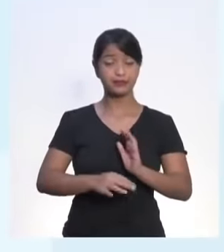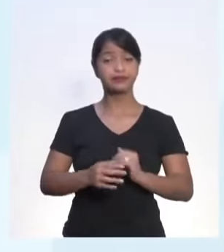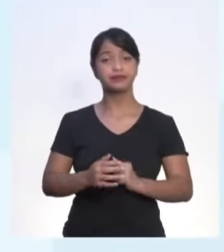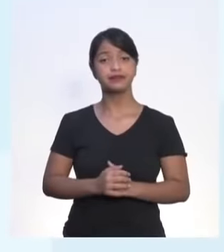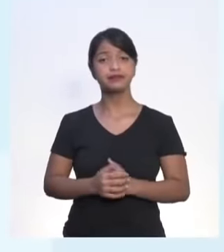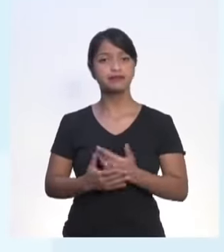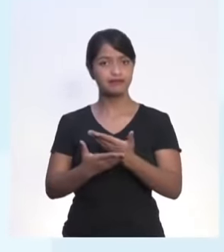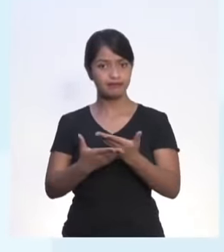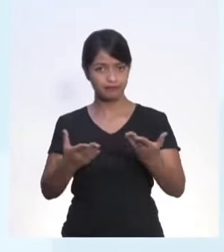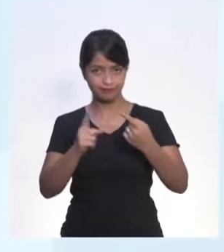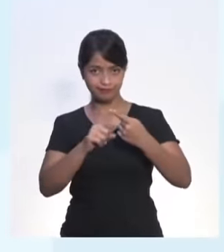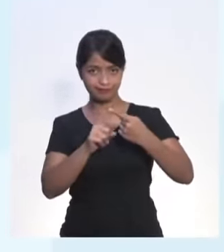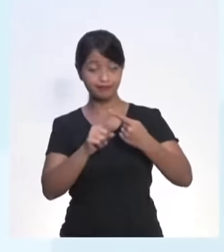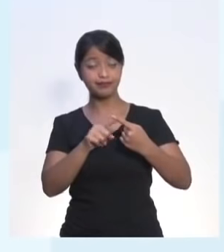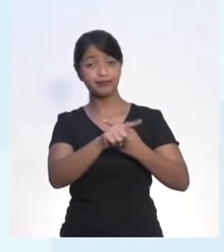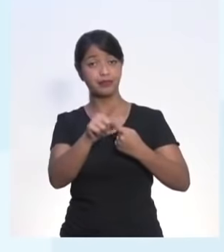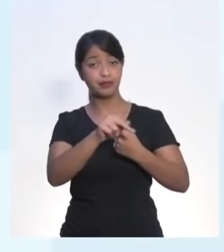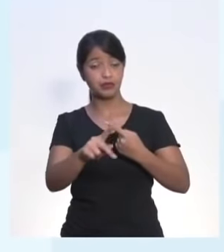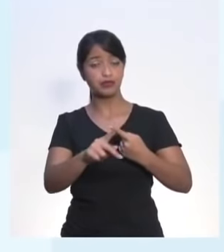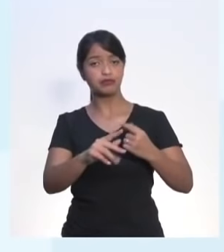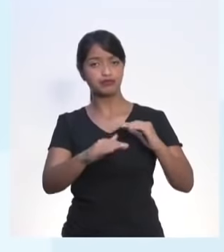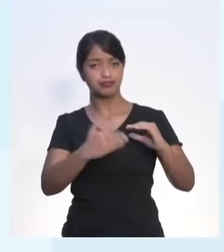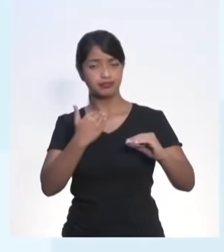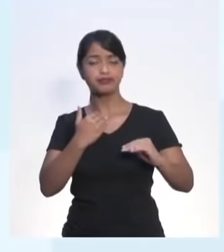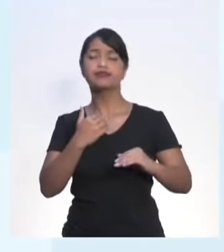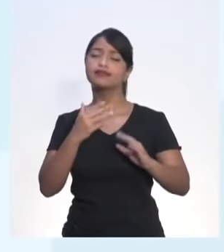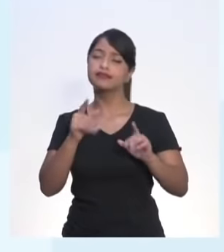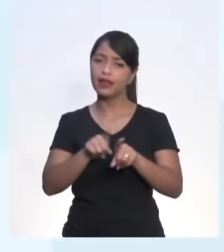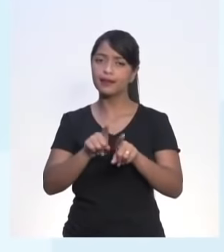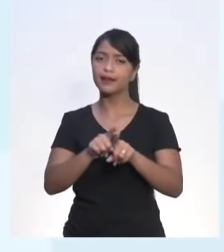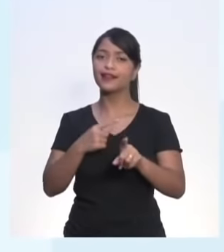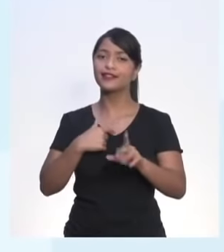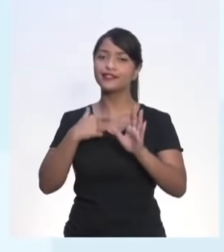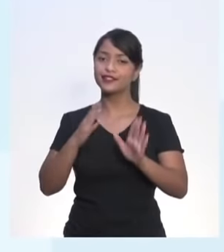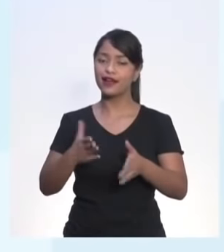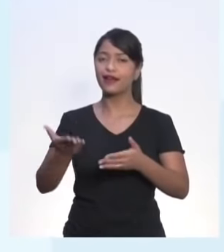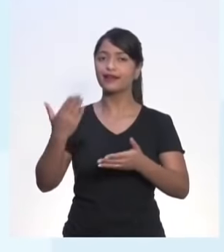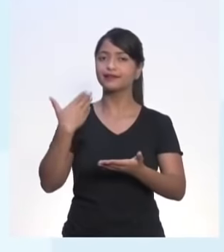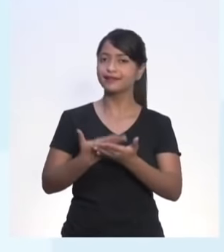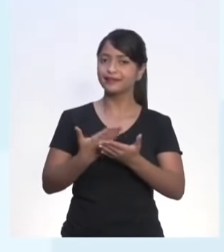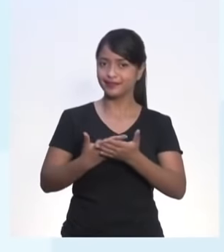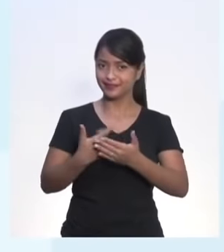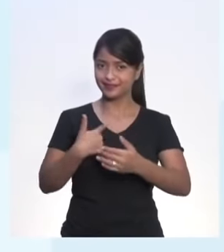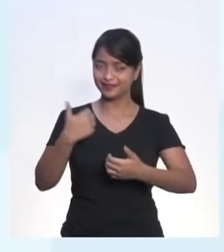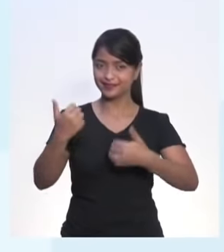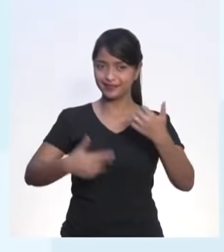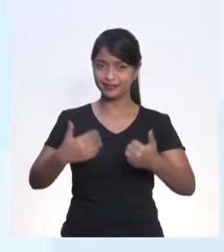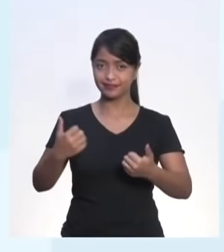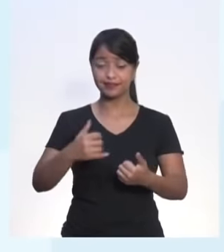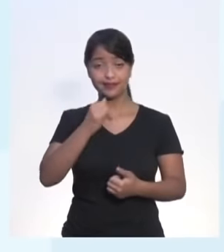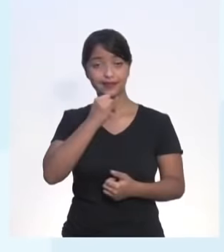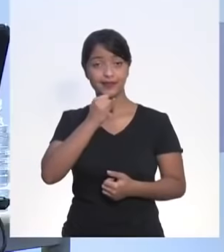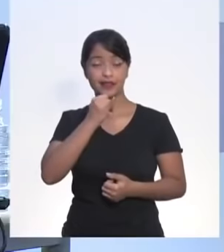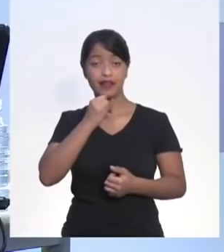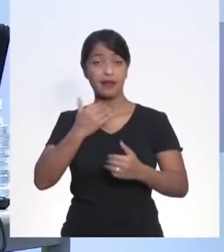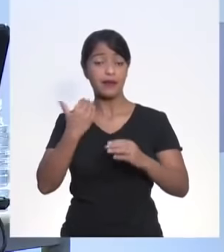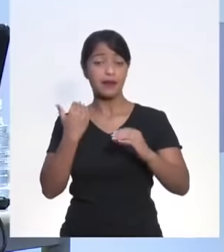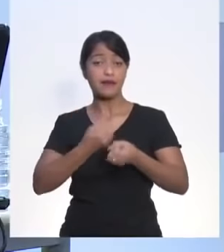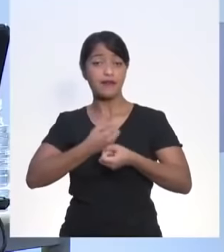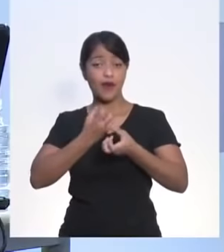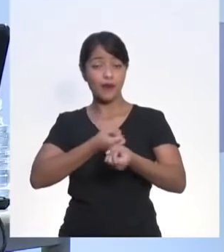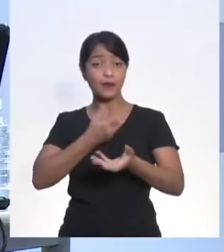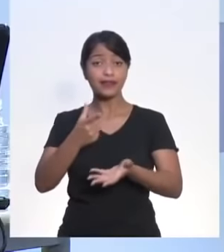professores pontuaram, e eu já falei em várias aulas, quando transmite uma mensagem, pessoal, é um texto. Pode focar aqui em mim.